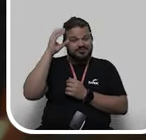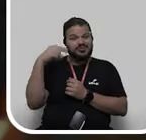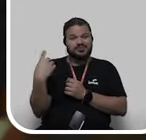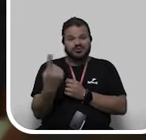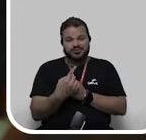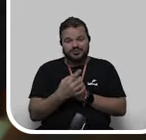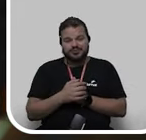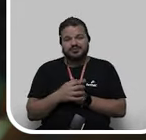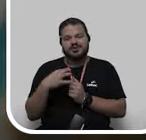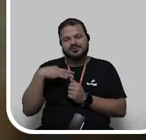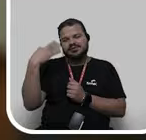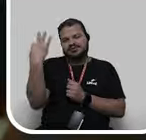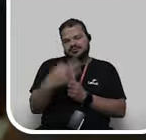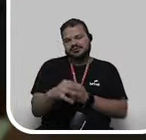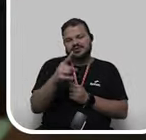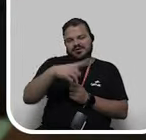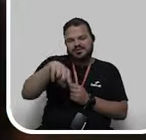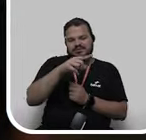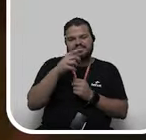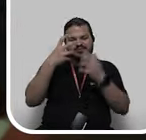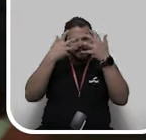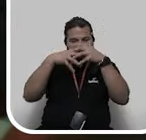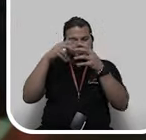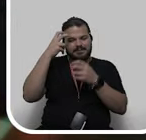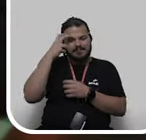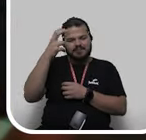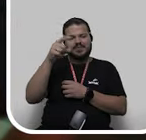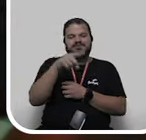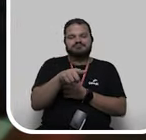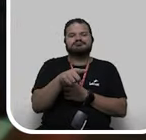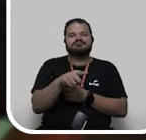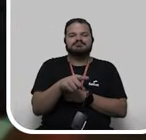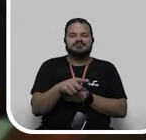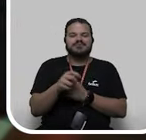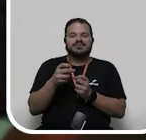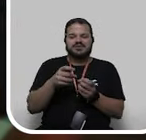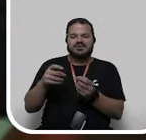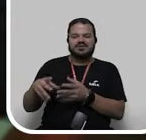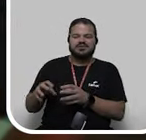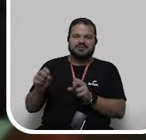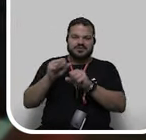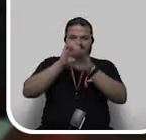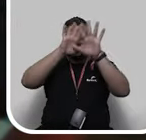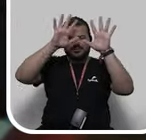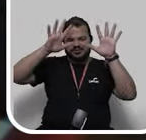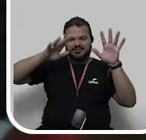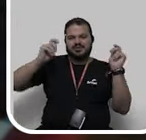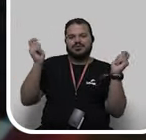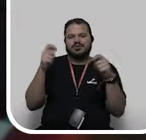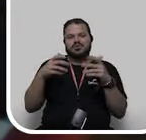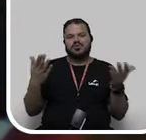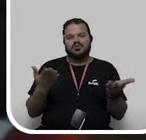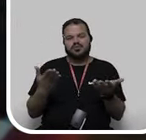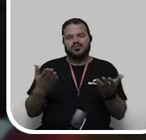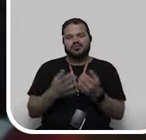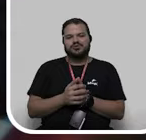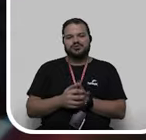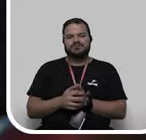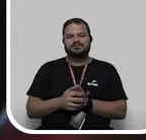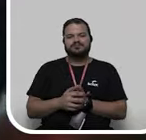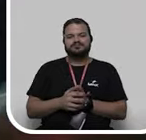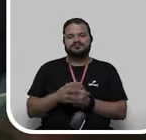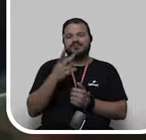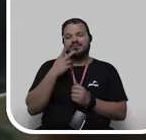Mas eu tenho certeza que essas mentes brilhantes aqui vão estar deixando tudo mais claro para vocês hoje. Vamos falar um pouquinho,